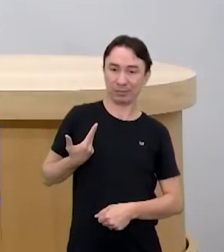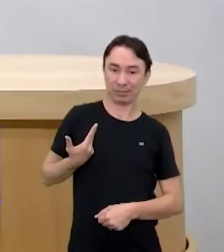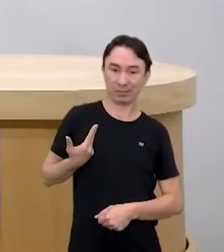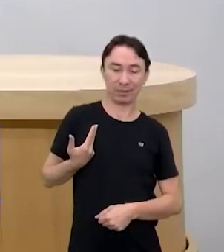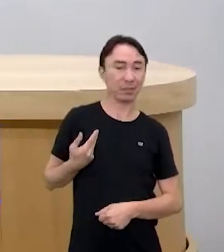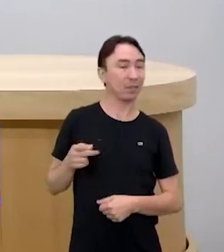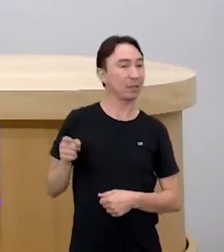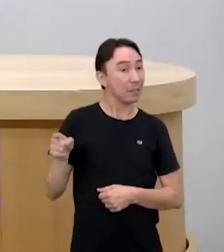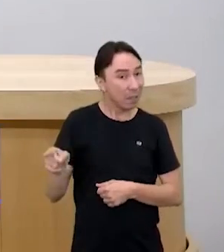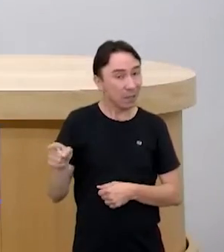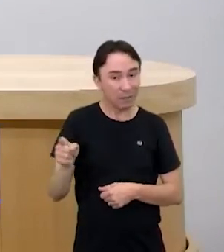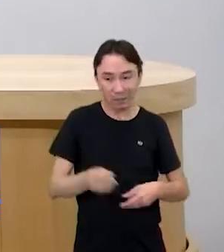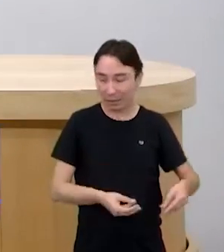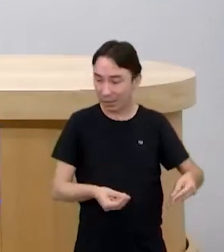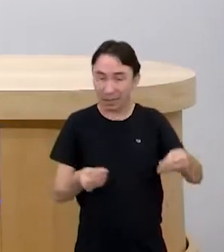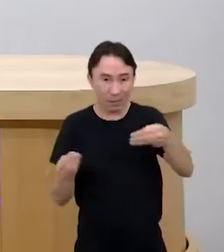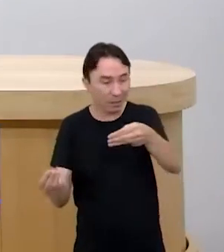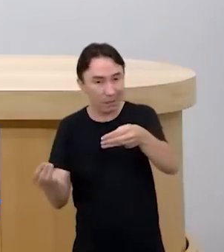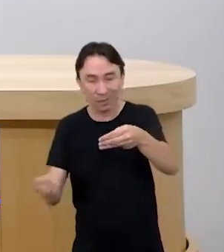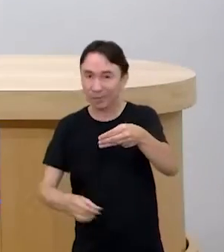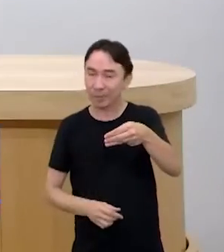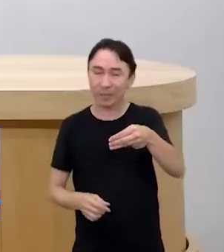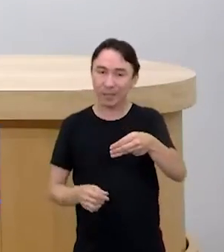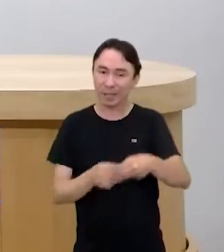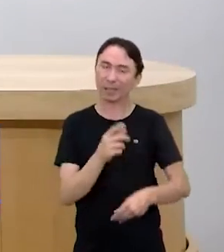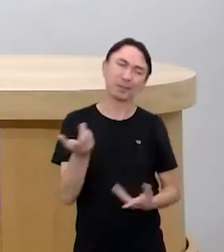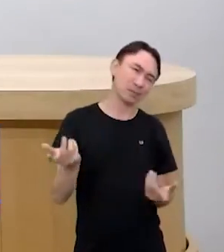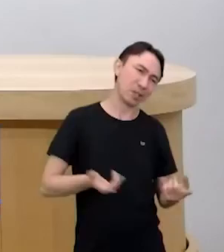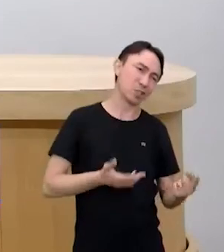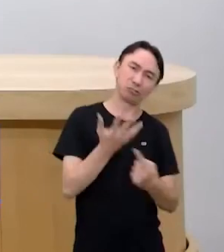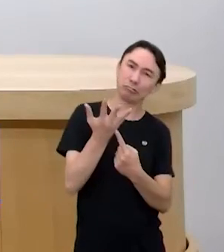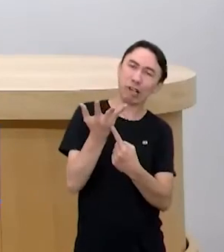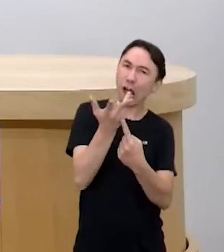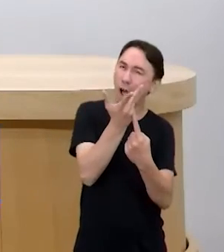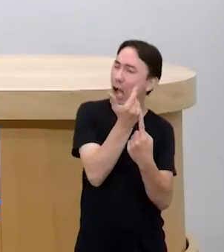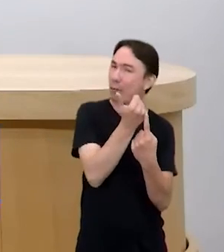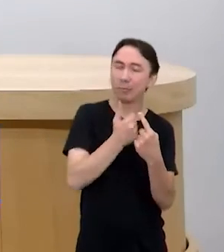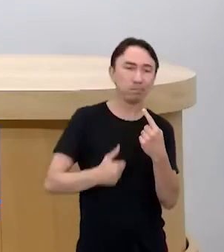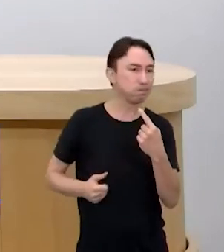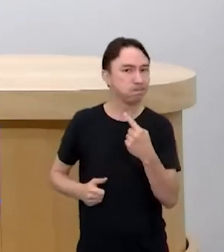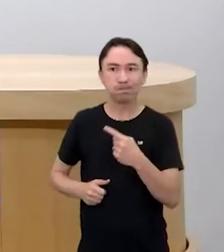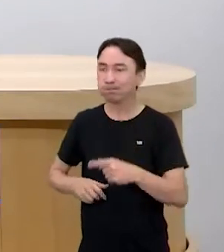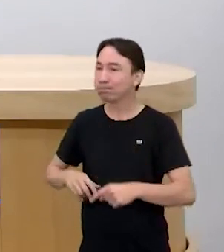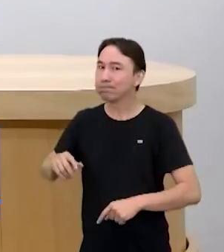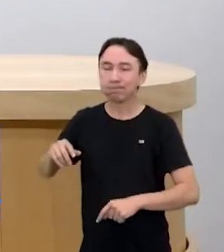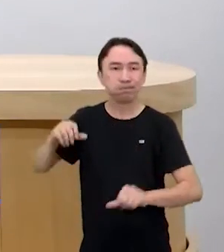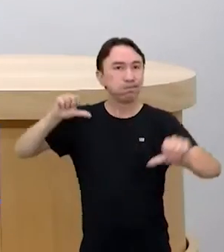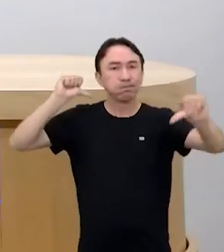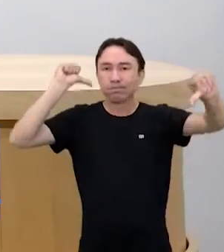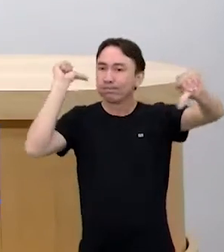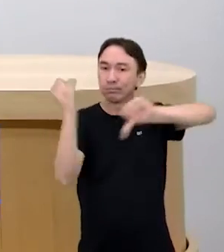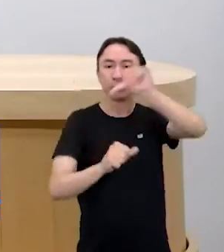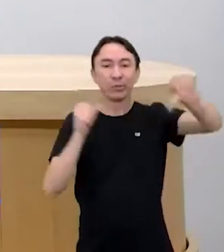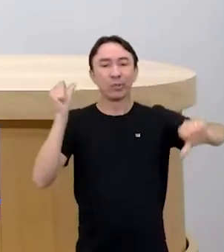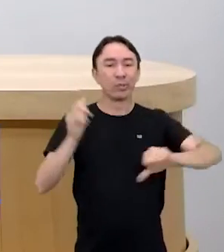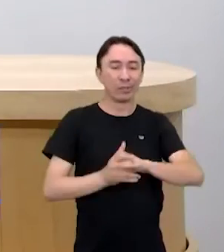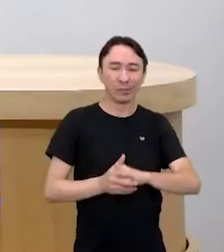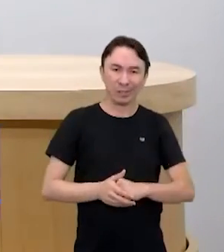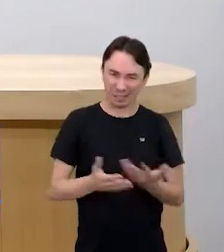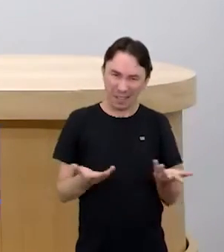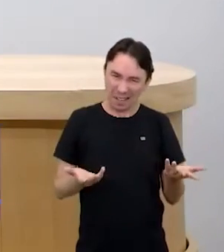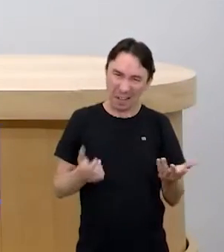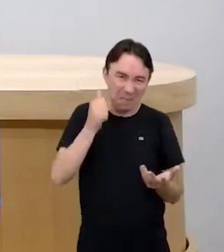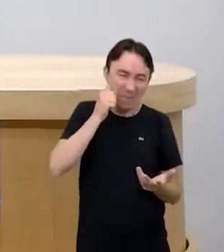da arte. E você acha que a mãe dele poderia pensar, não, eu vou levar esses materiais de pintura para o meu filho porque ele vai se transformar num grande